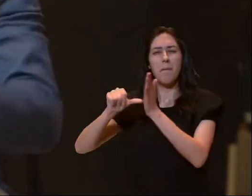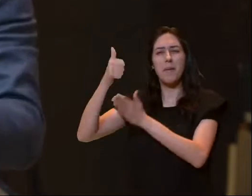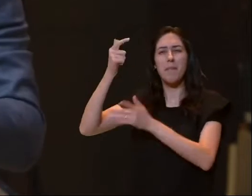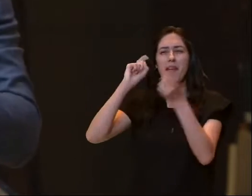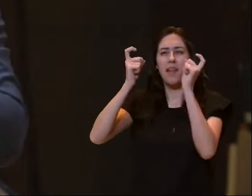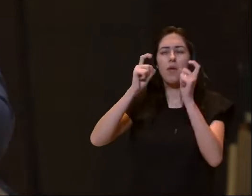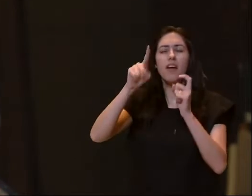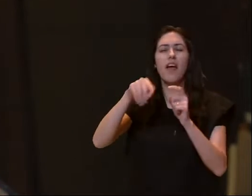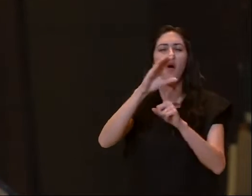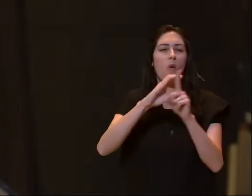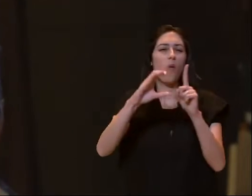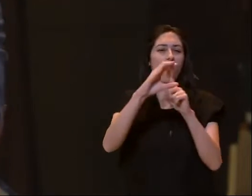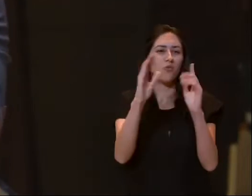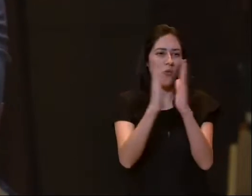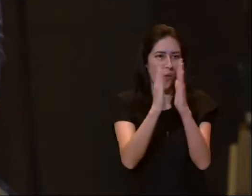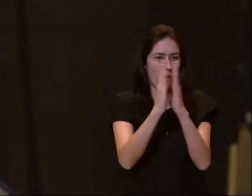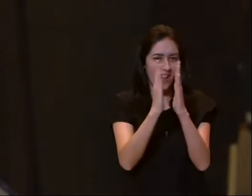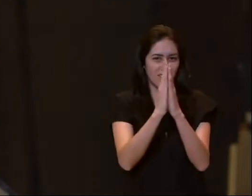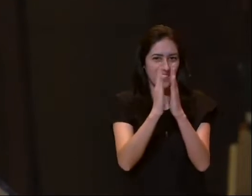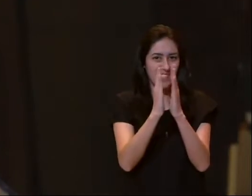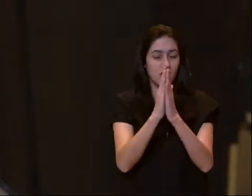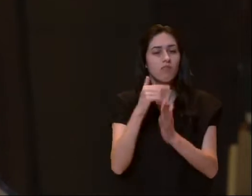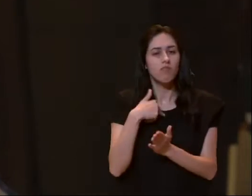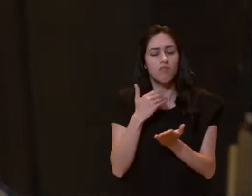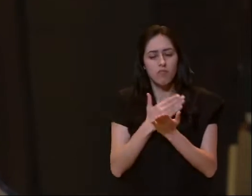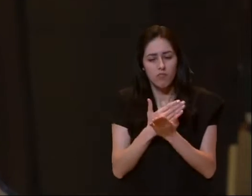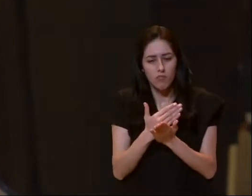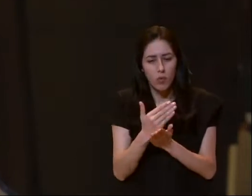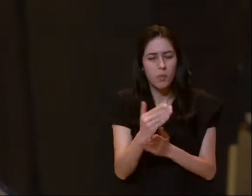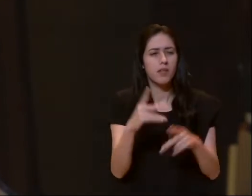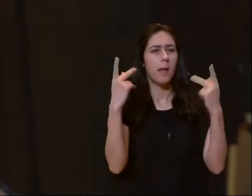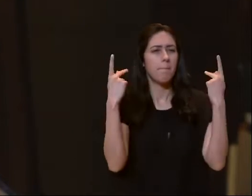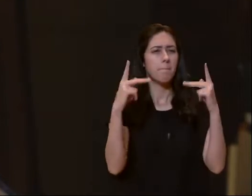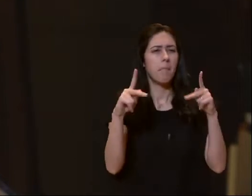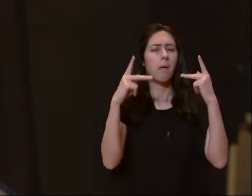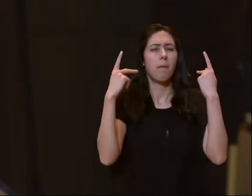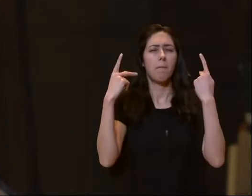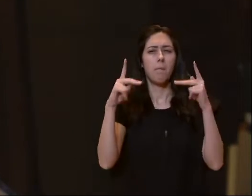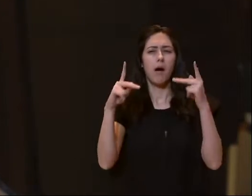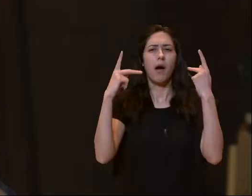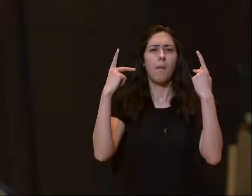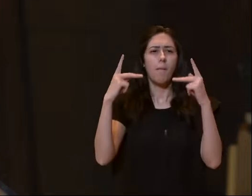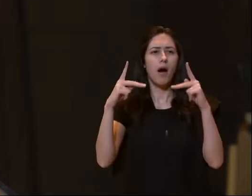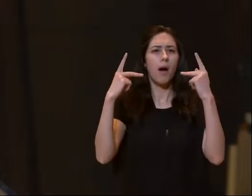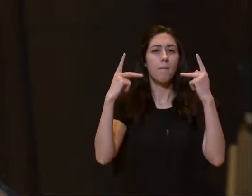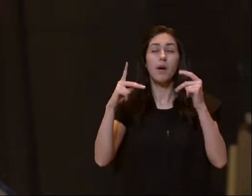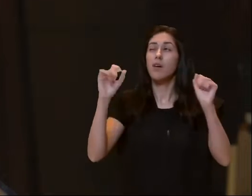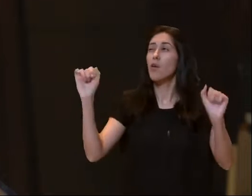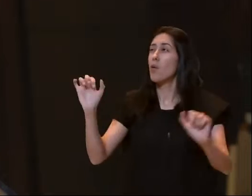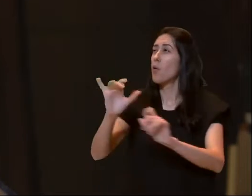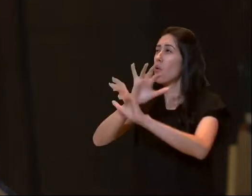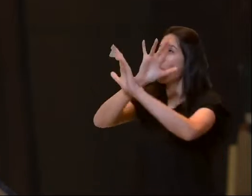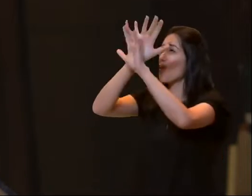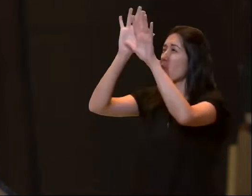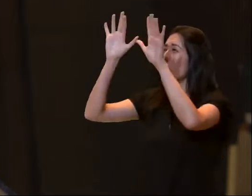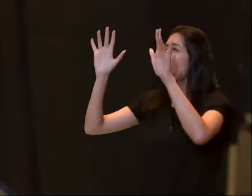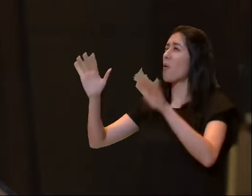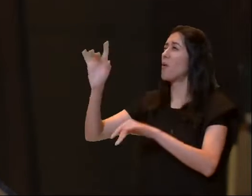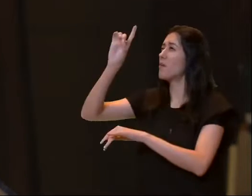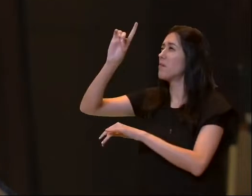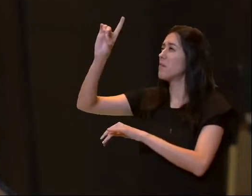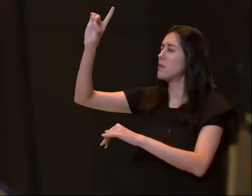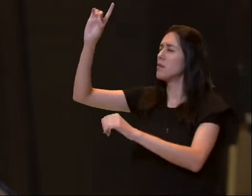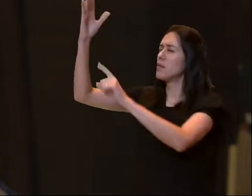de oração. Mas quando eu comecei a falar, a glória manifesta de Deus